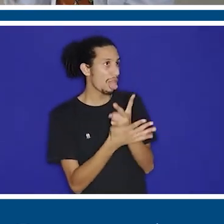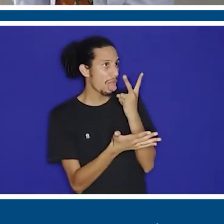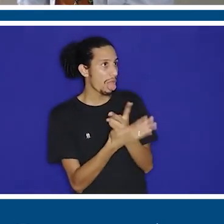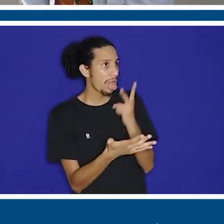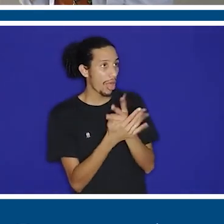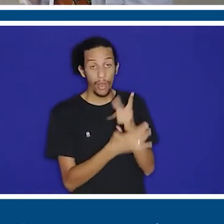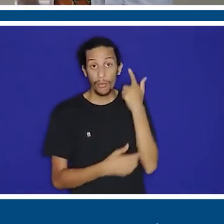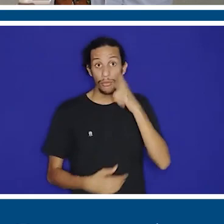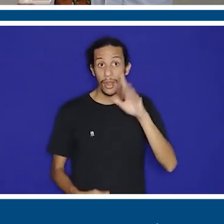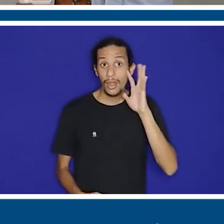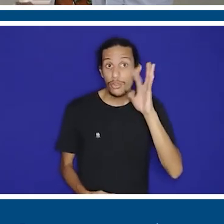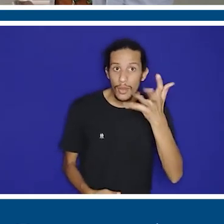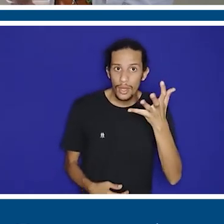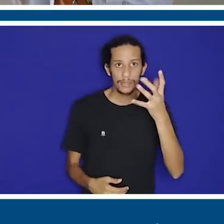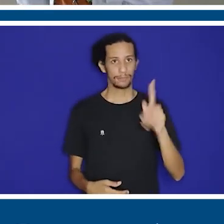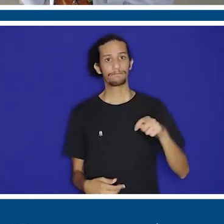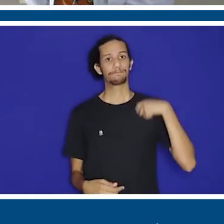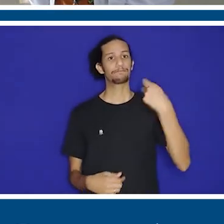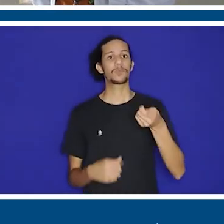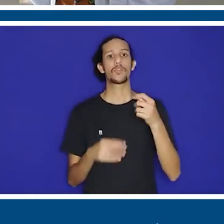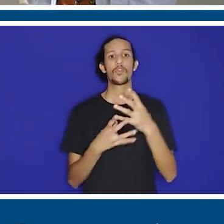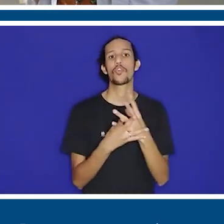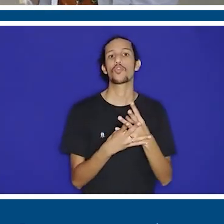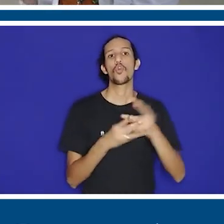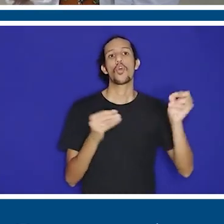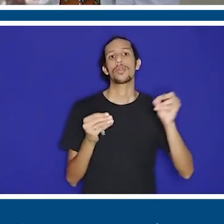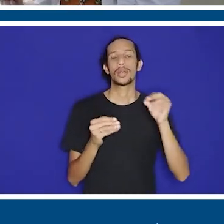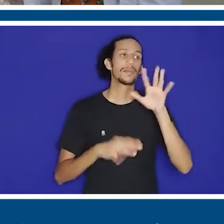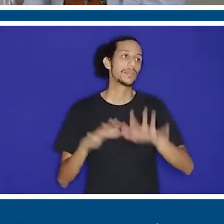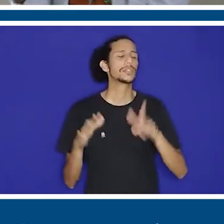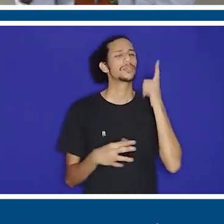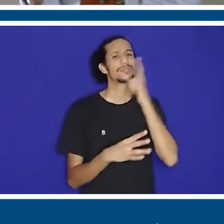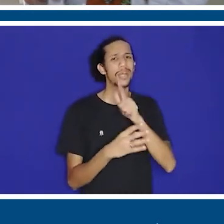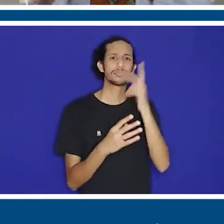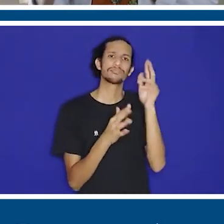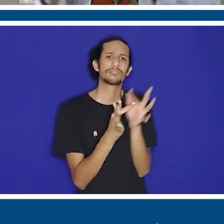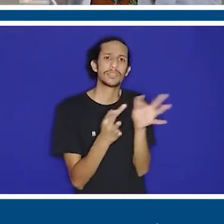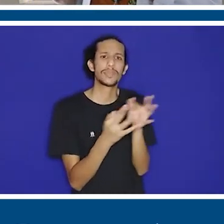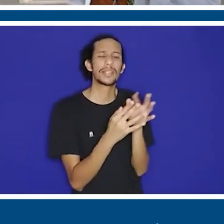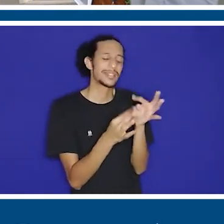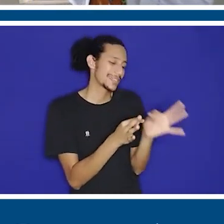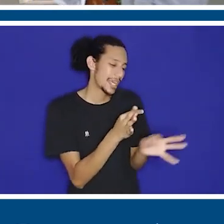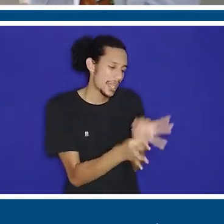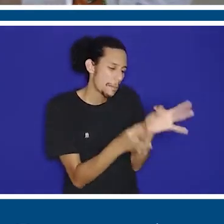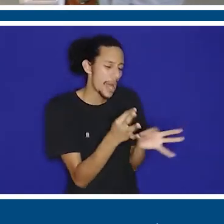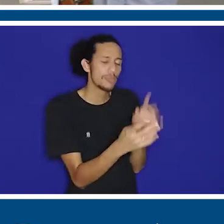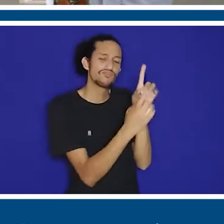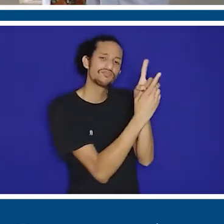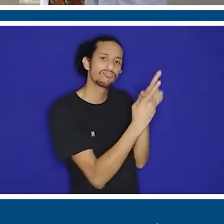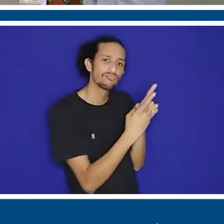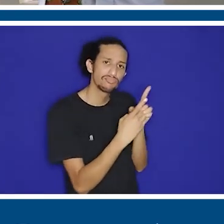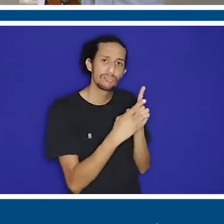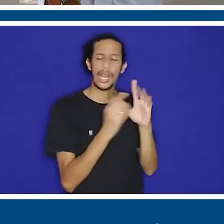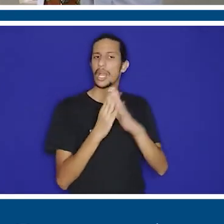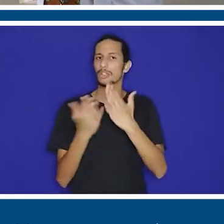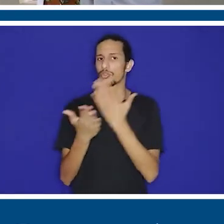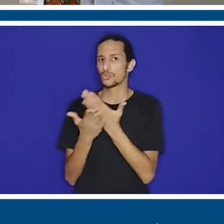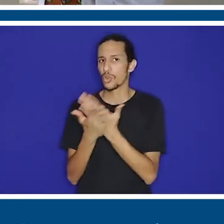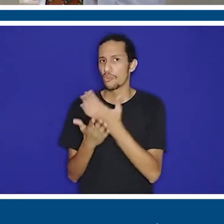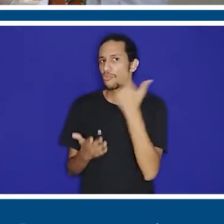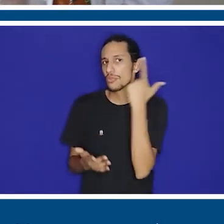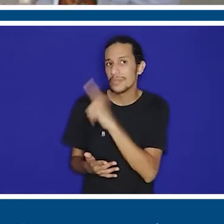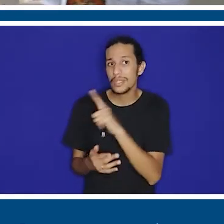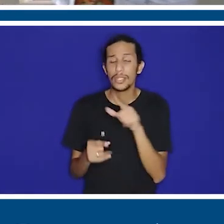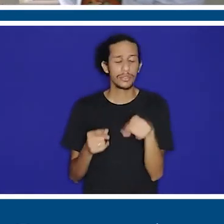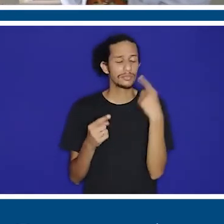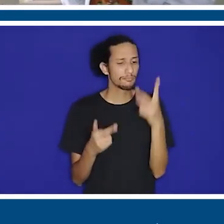para a vida daquela pessoa. Então, essa pessoa consegue estar na sua terapia, essa pessoa consegue estar na